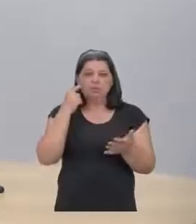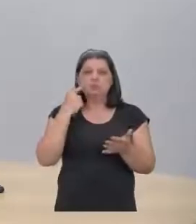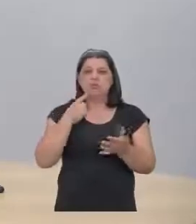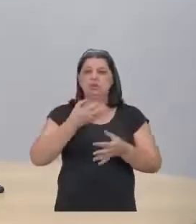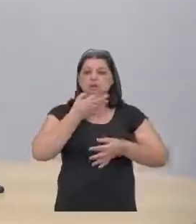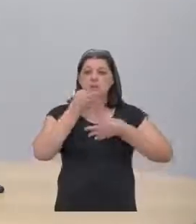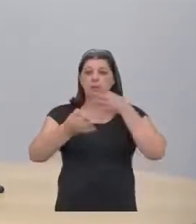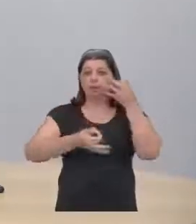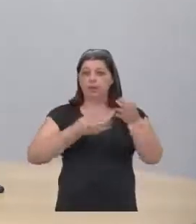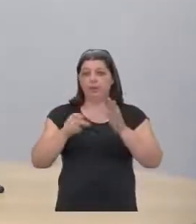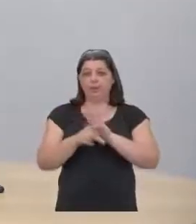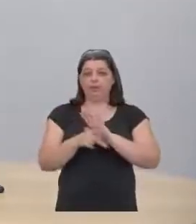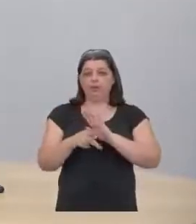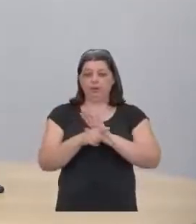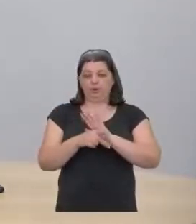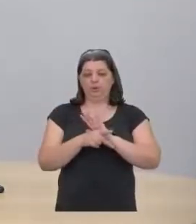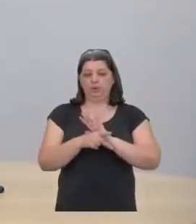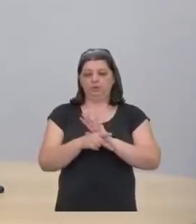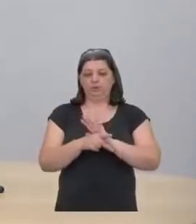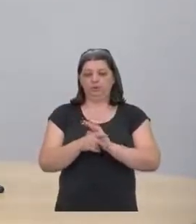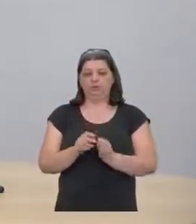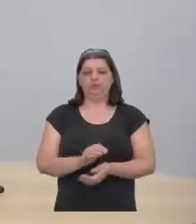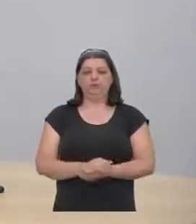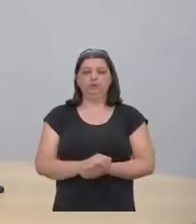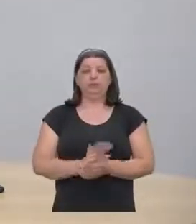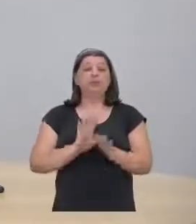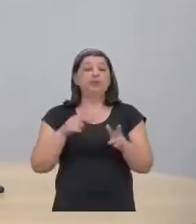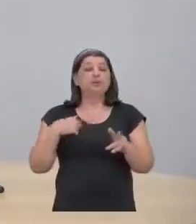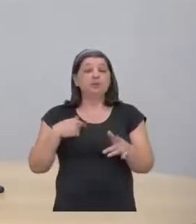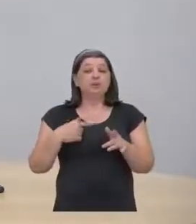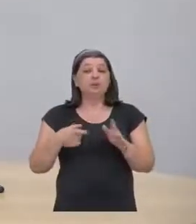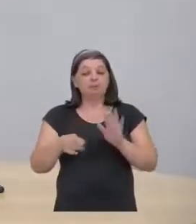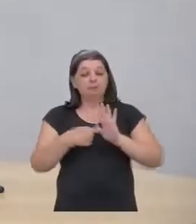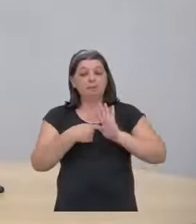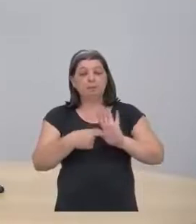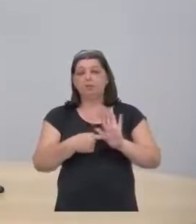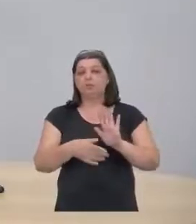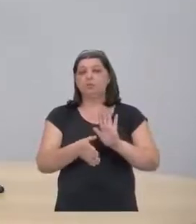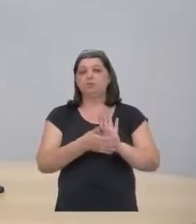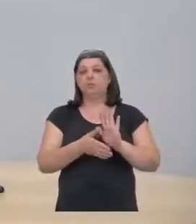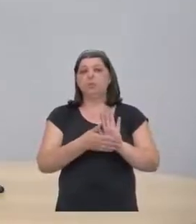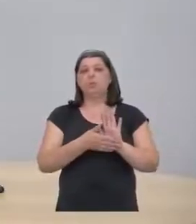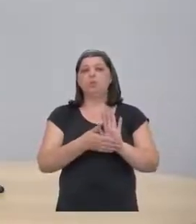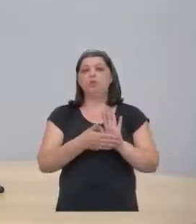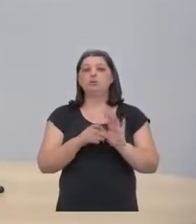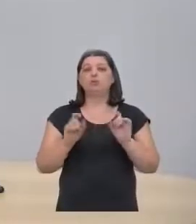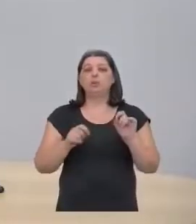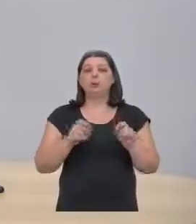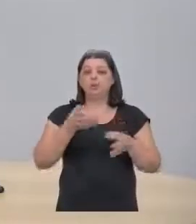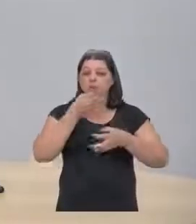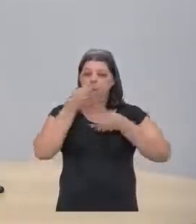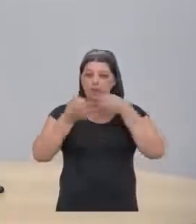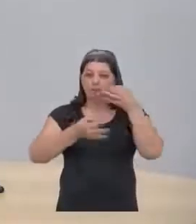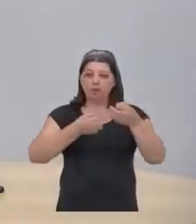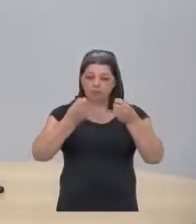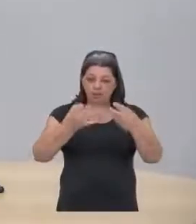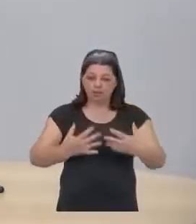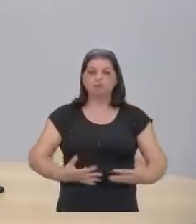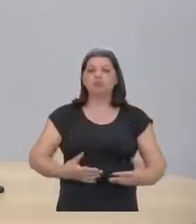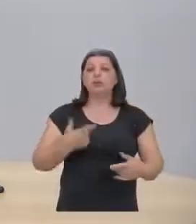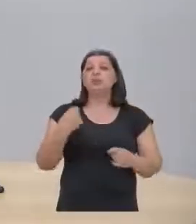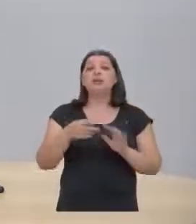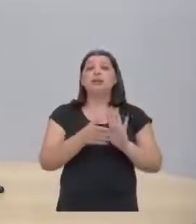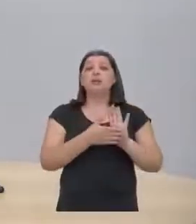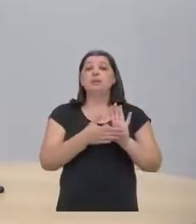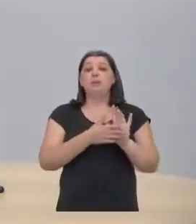diálogo quando você coloca a culpa toda no outro. Mas quando você apresenta esses argumentos, essa proposta de intervenção, tem que ser uma proposta